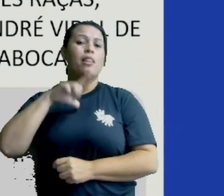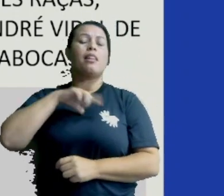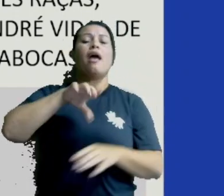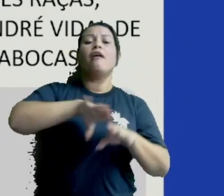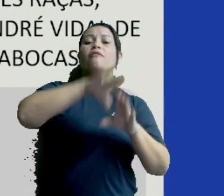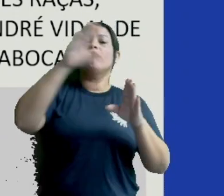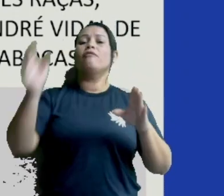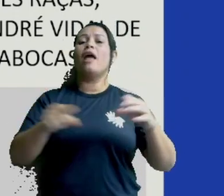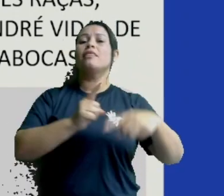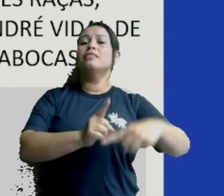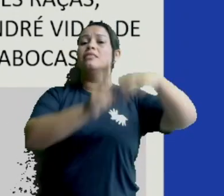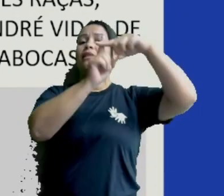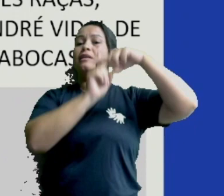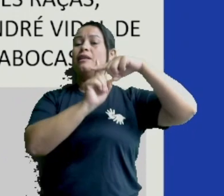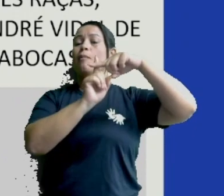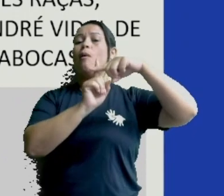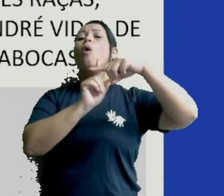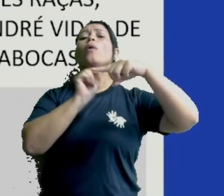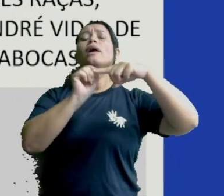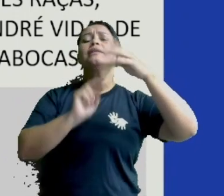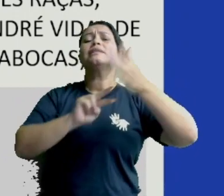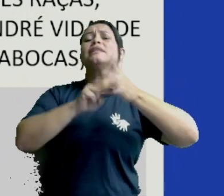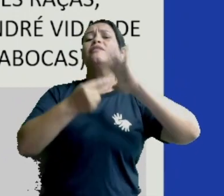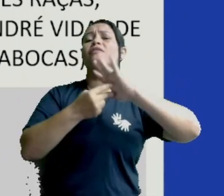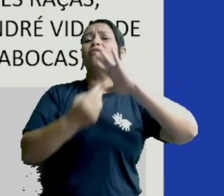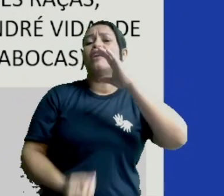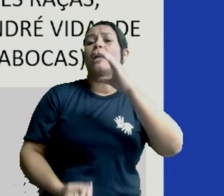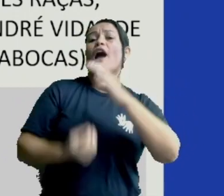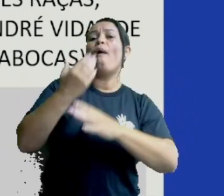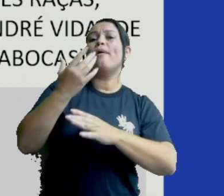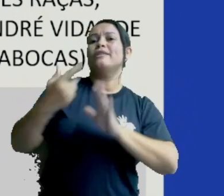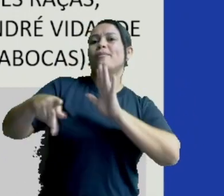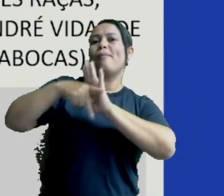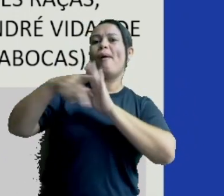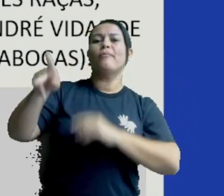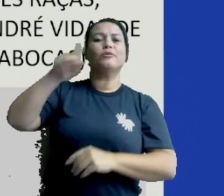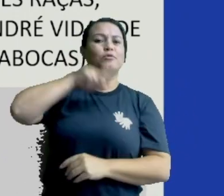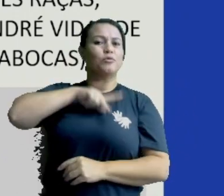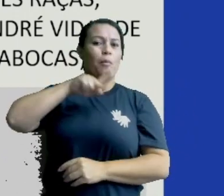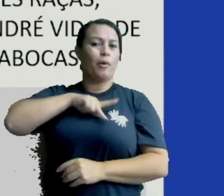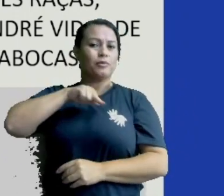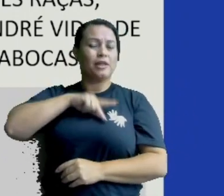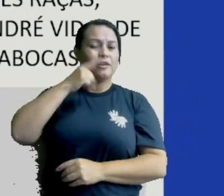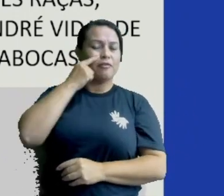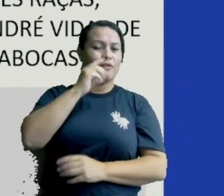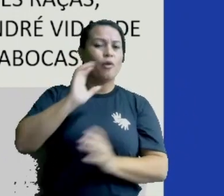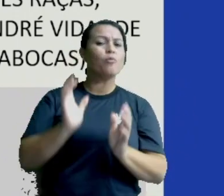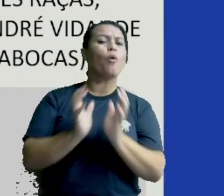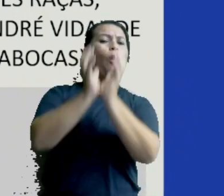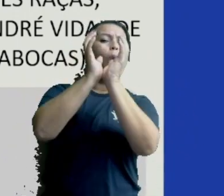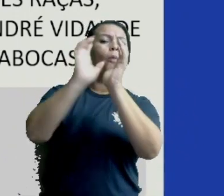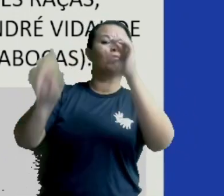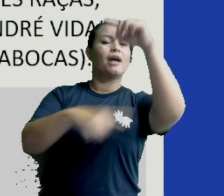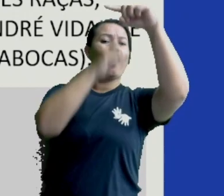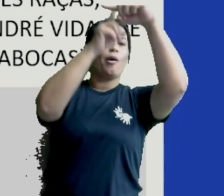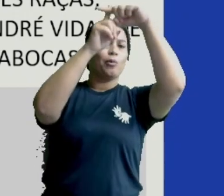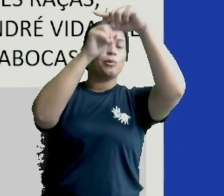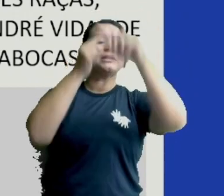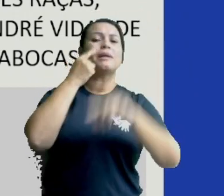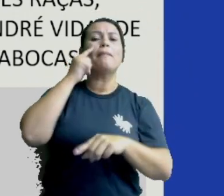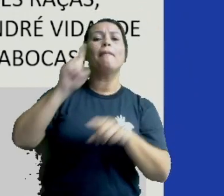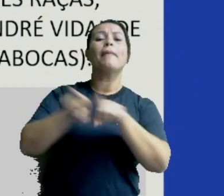A cruz, a origem portuguesa, a cruz ela está lá em cima do globo, tá vendo, gente?